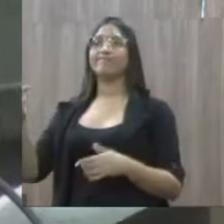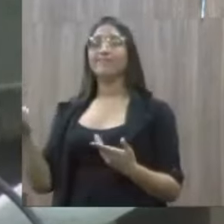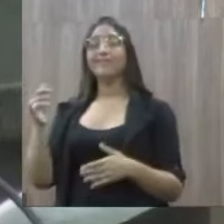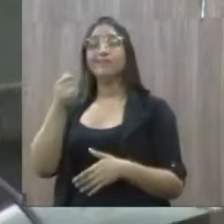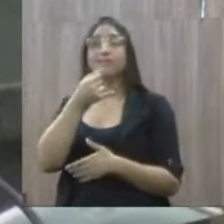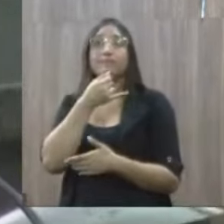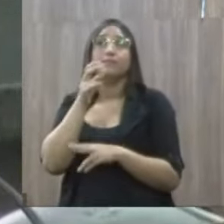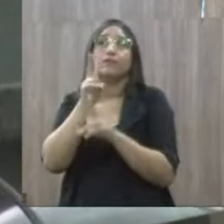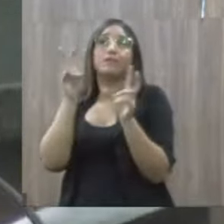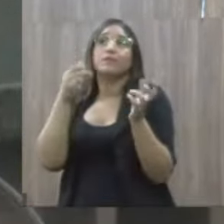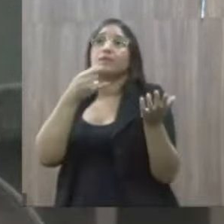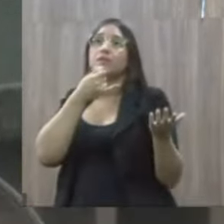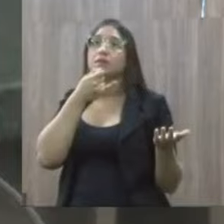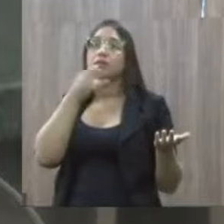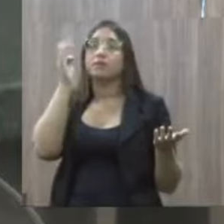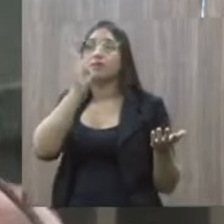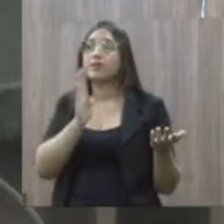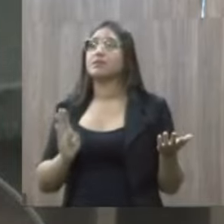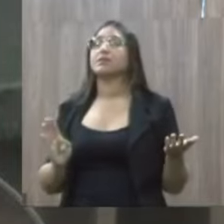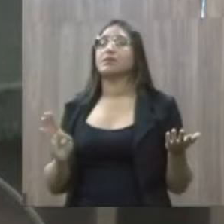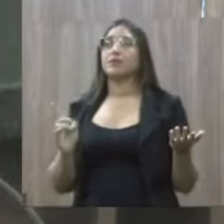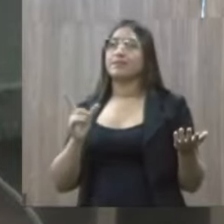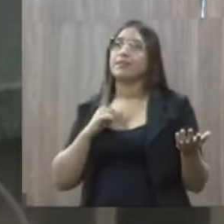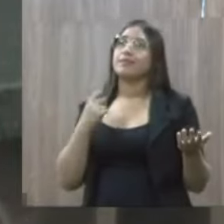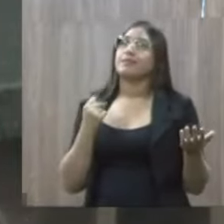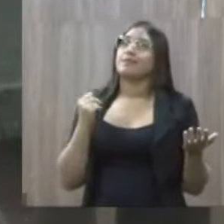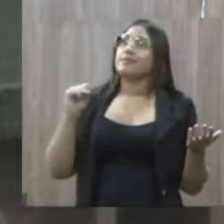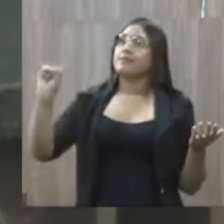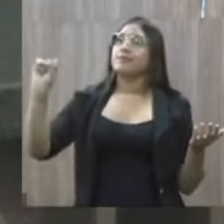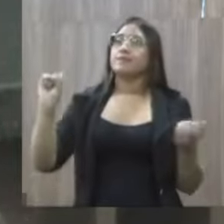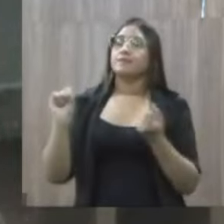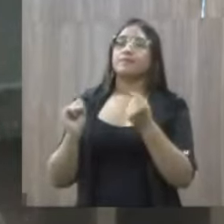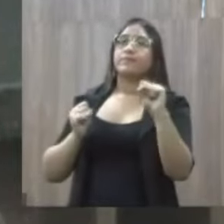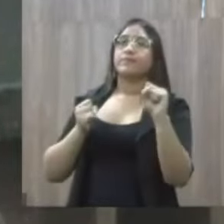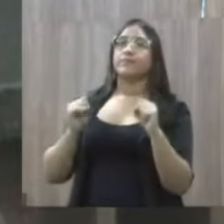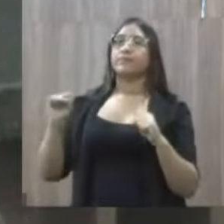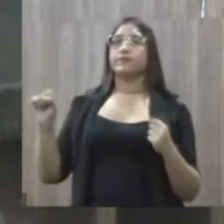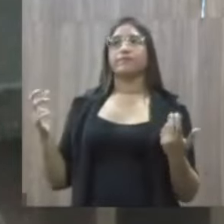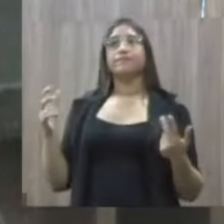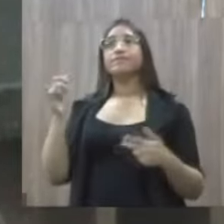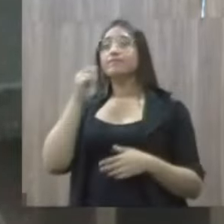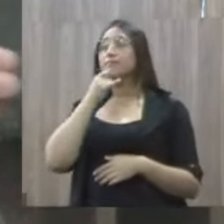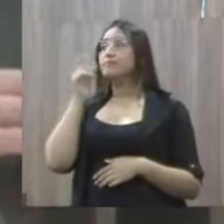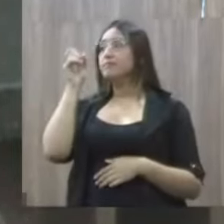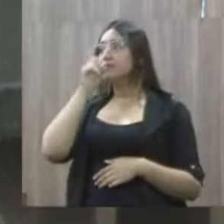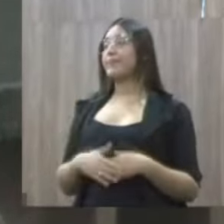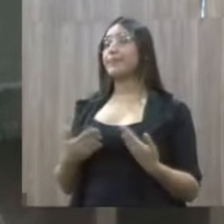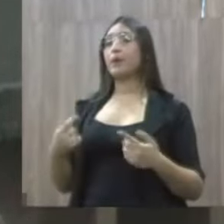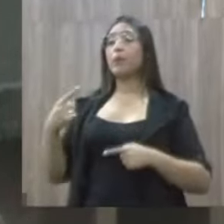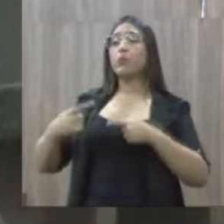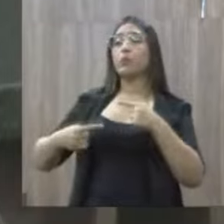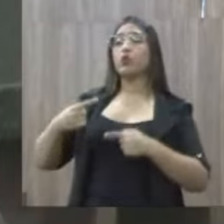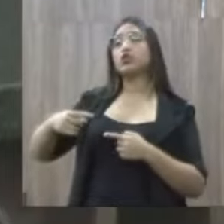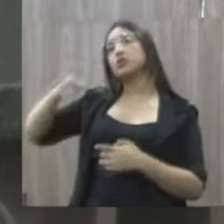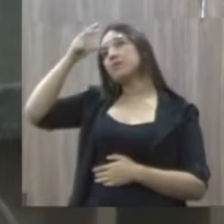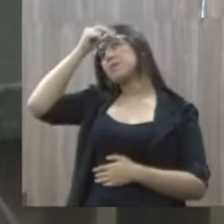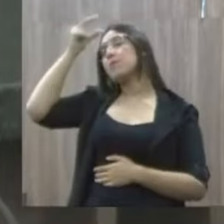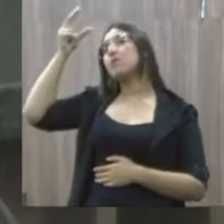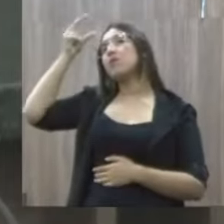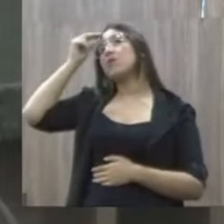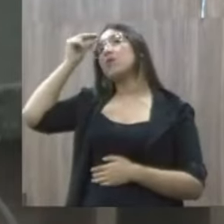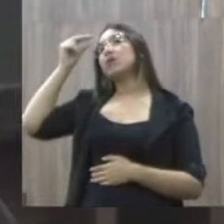que o Brasil tem enfrentado. E diante de todas as políticas públicas e